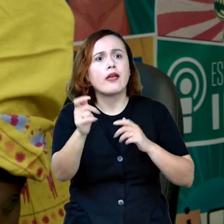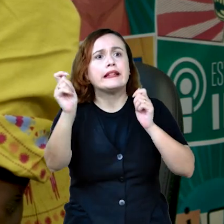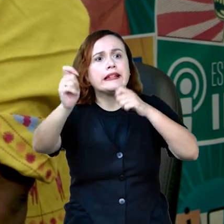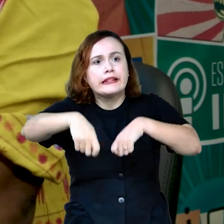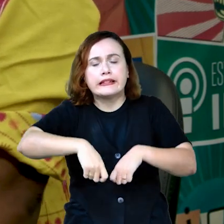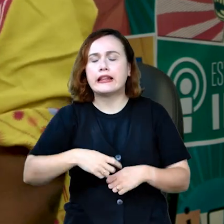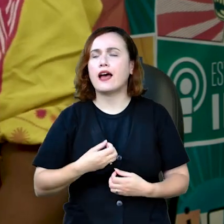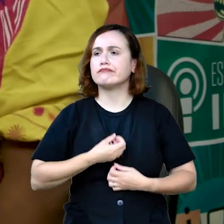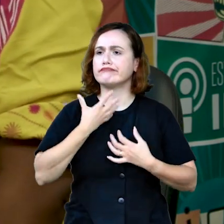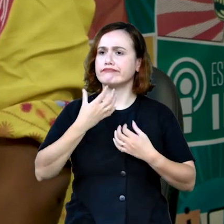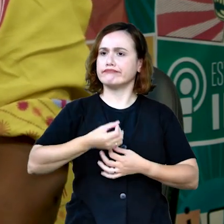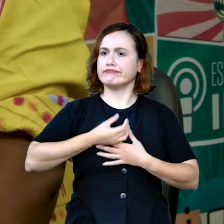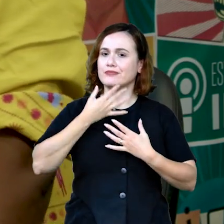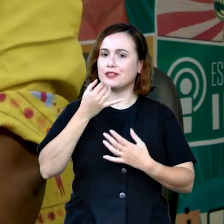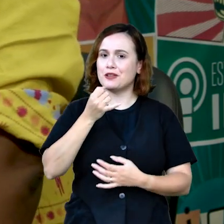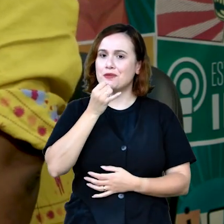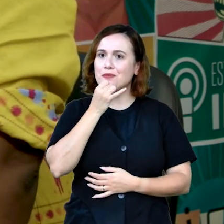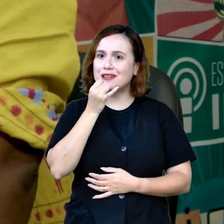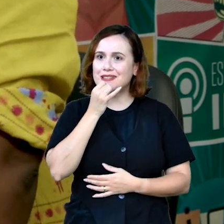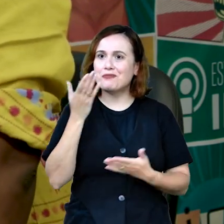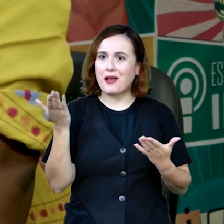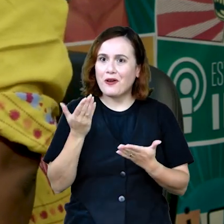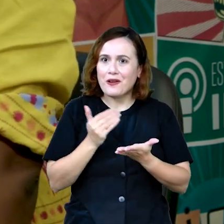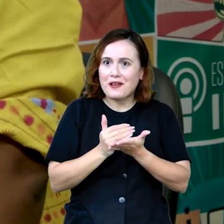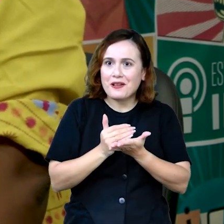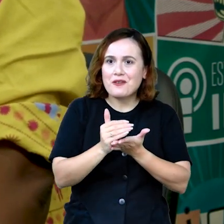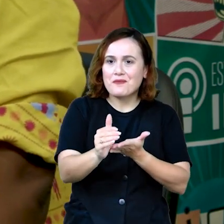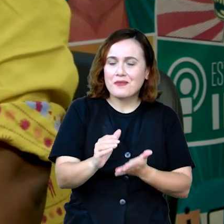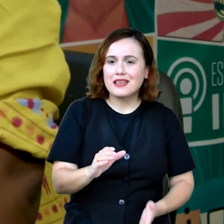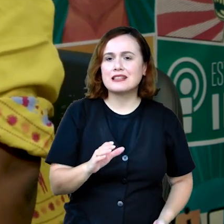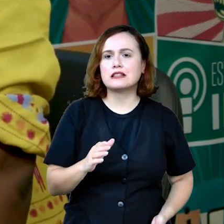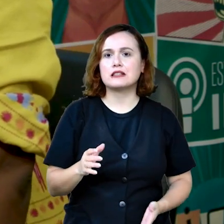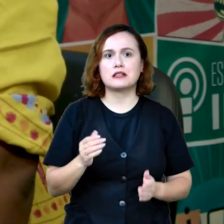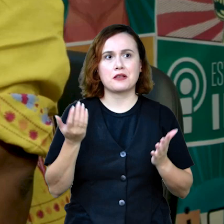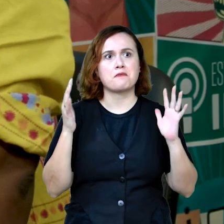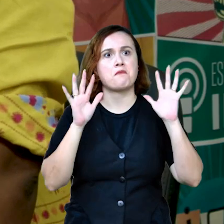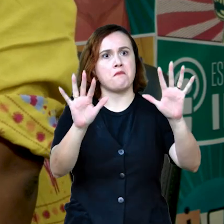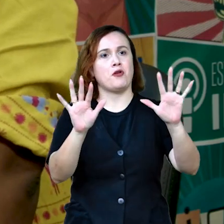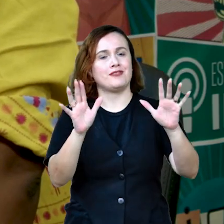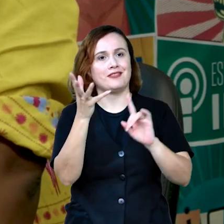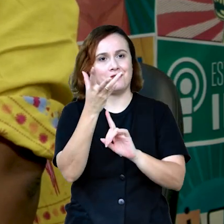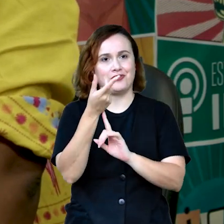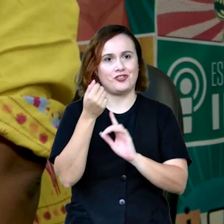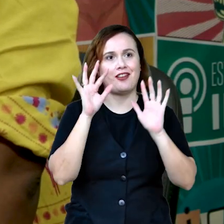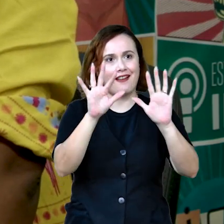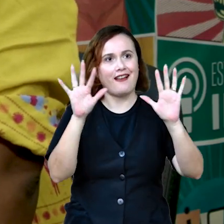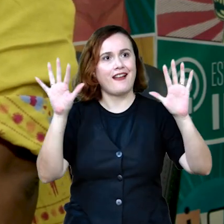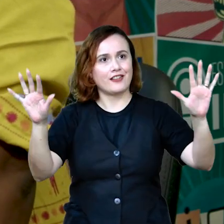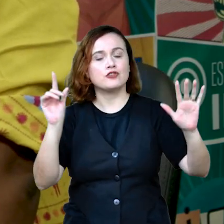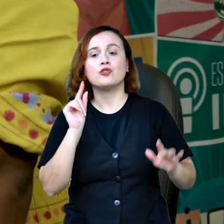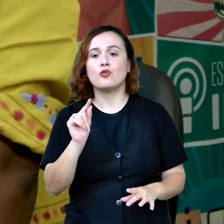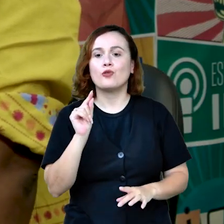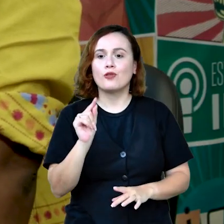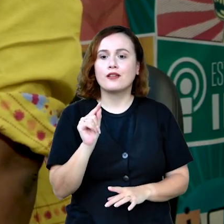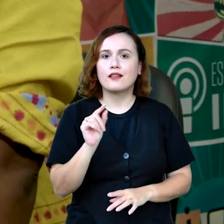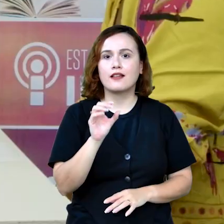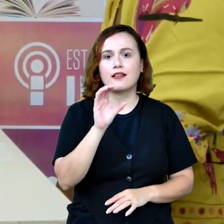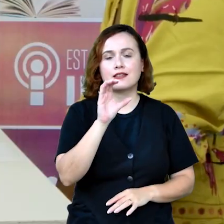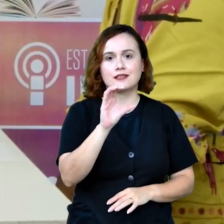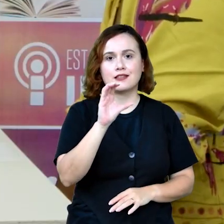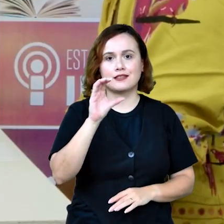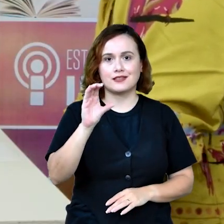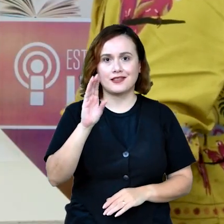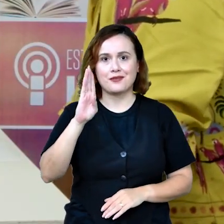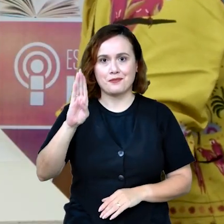Por exemplo, agora vai abrir uma exposição muito maneira no CCBB aqui de Brasília, que tem no centro a arte